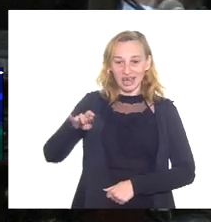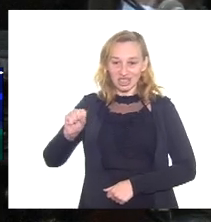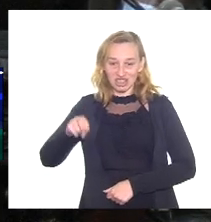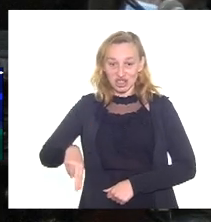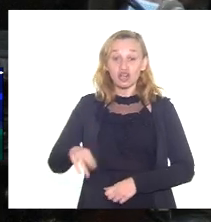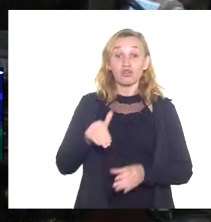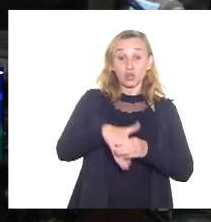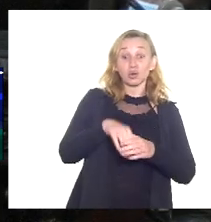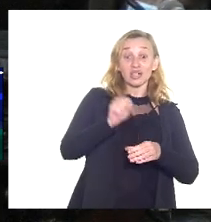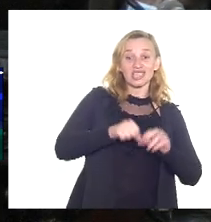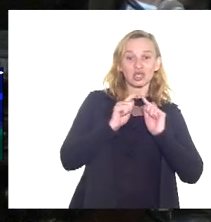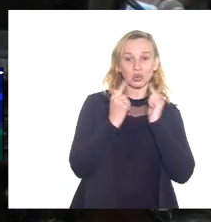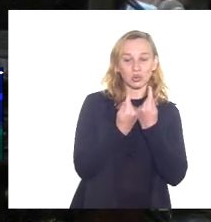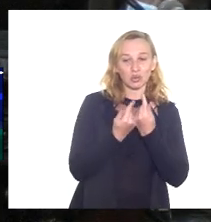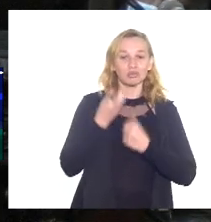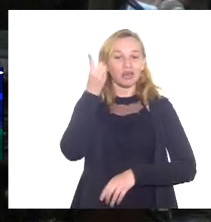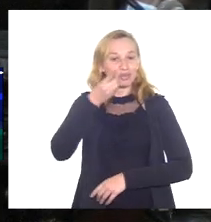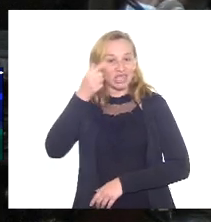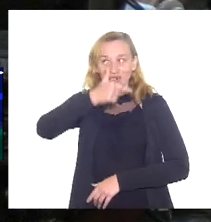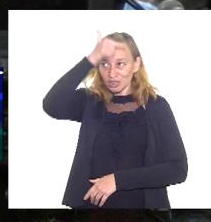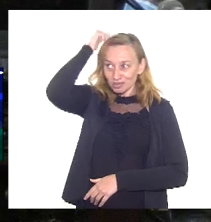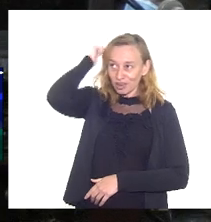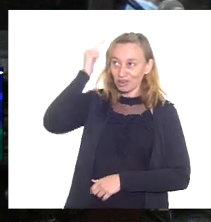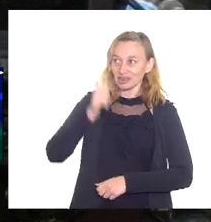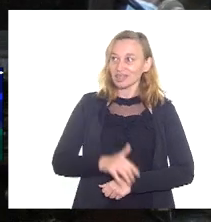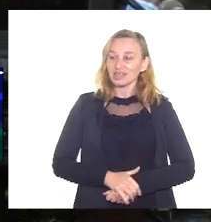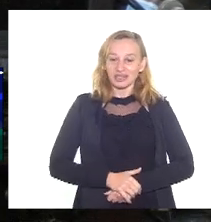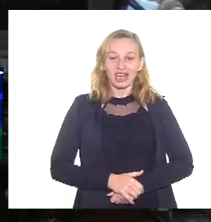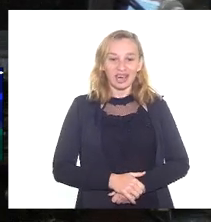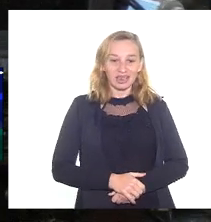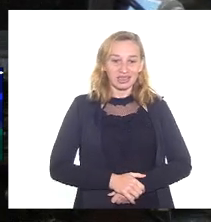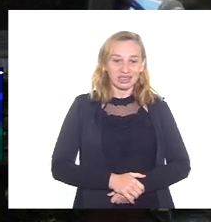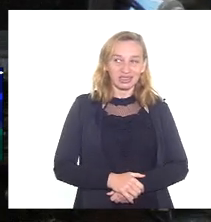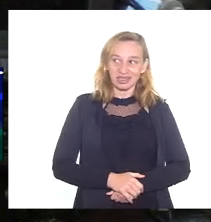grupo. Deputado Luiz Paulo.